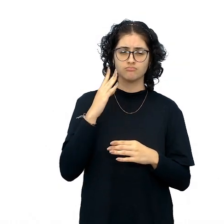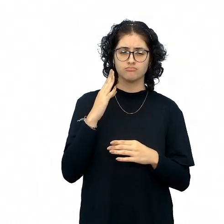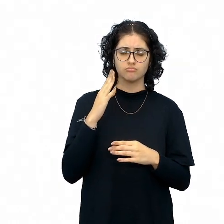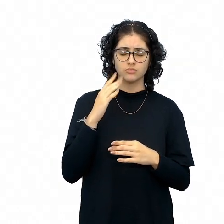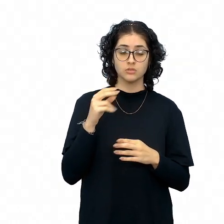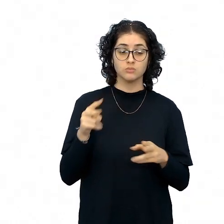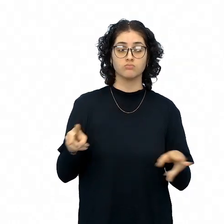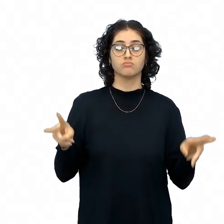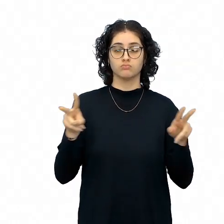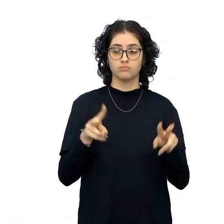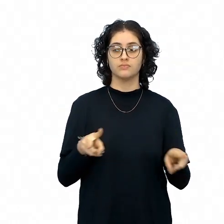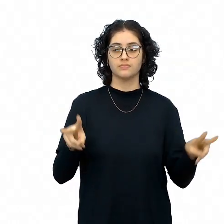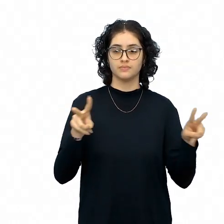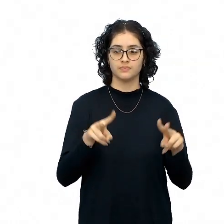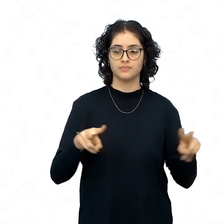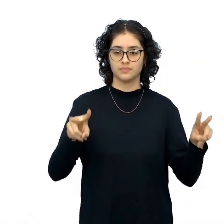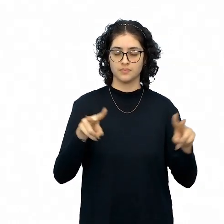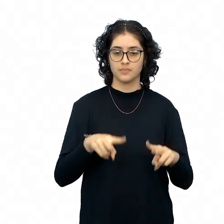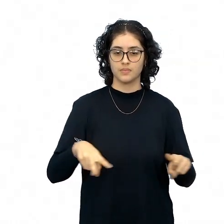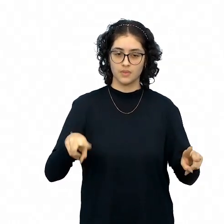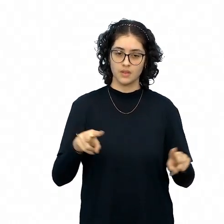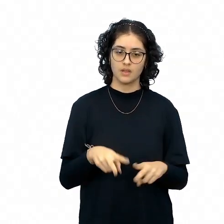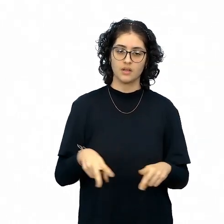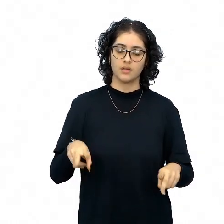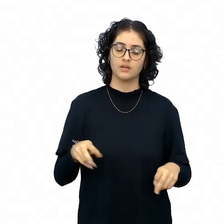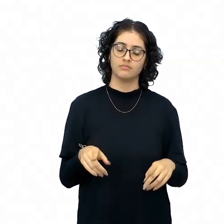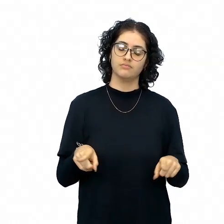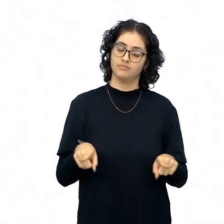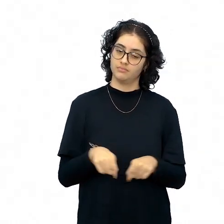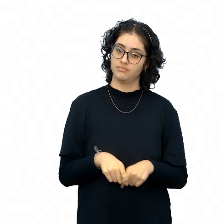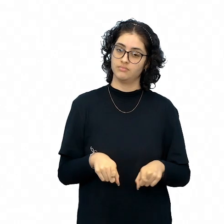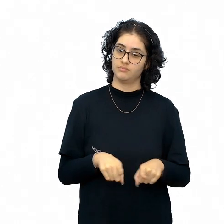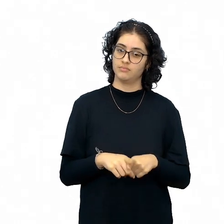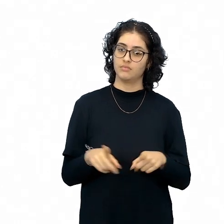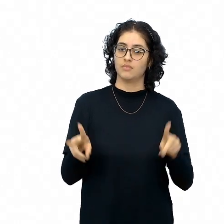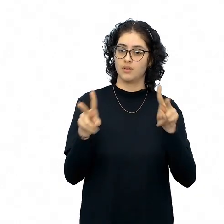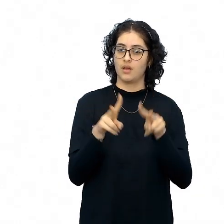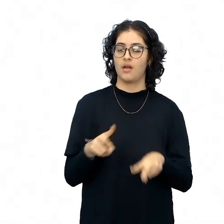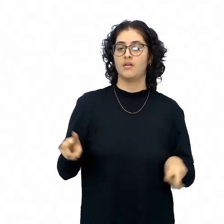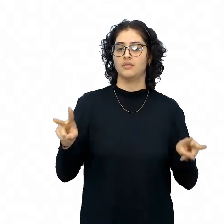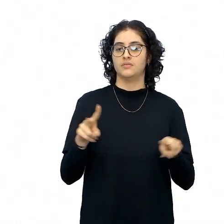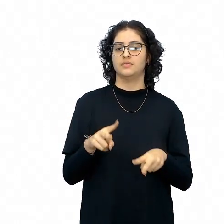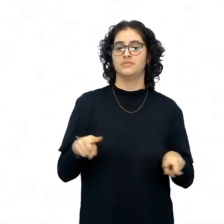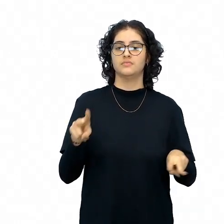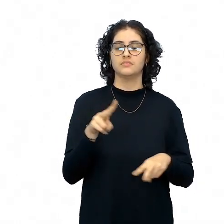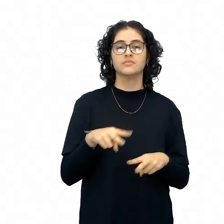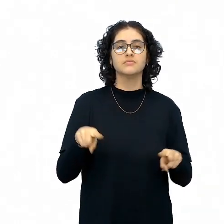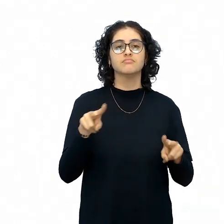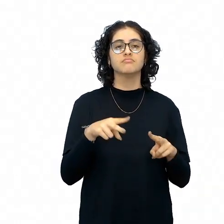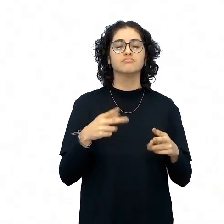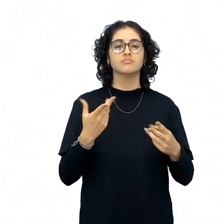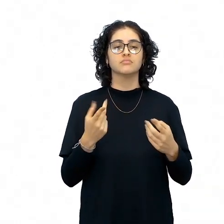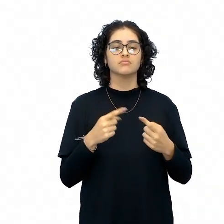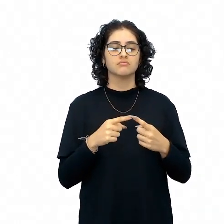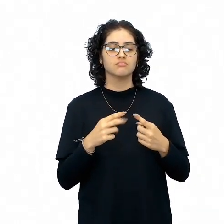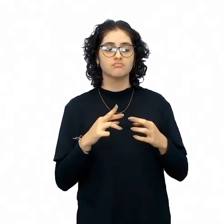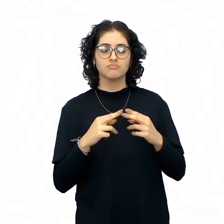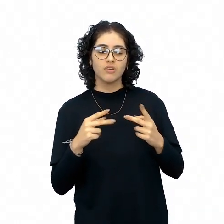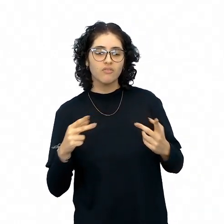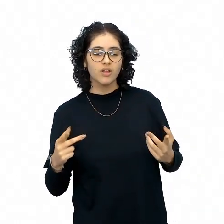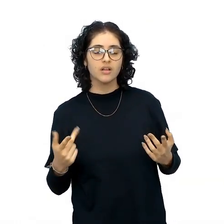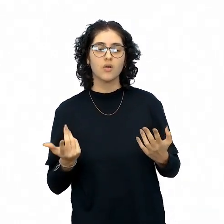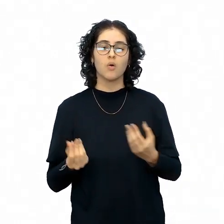temática, não é? Assim como para a análise de situações relacionadas ao contexto